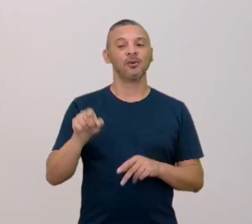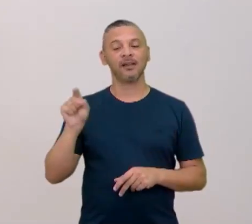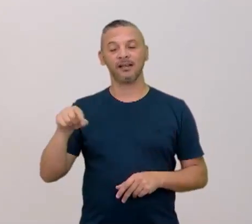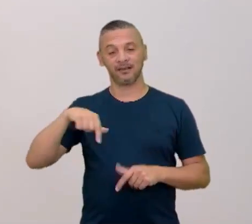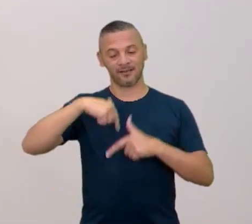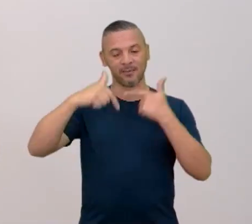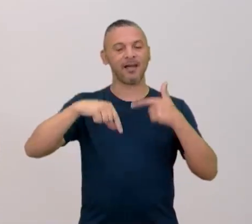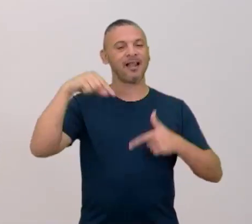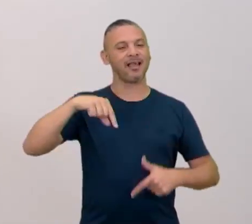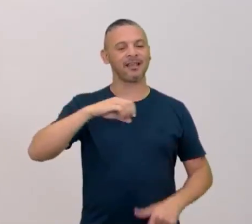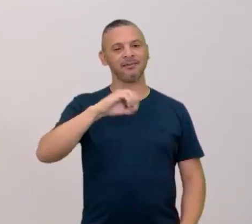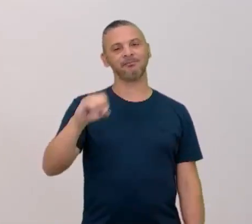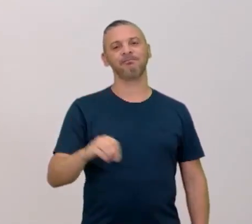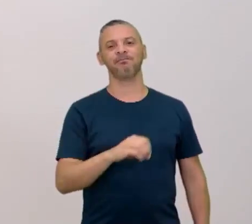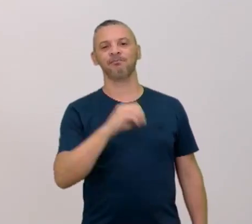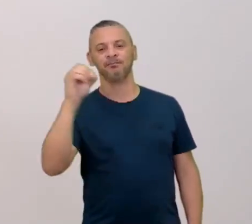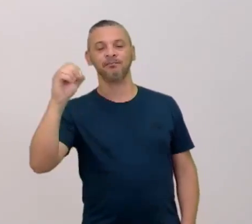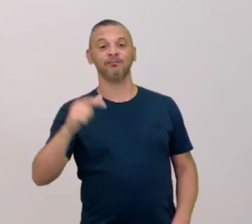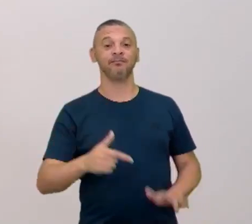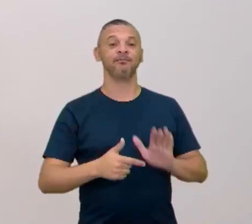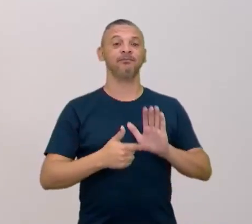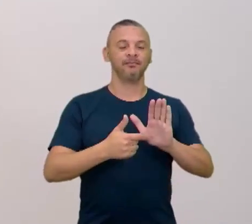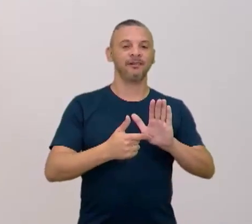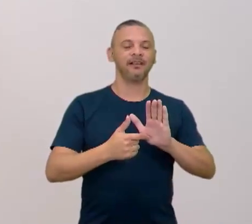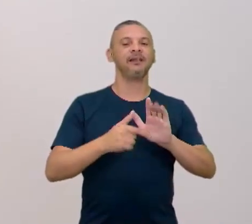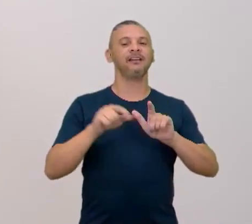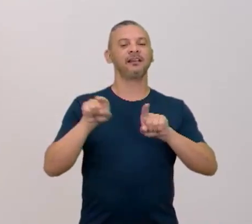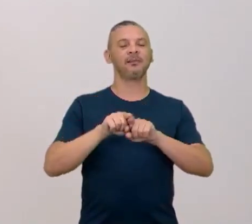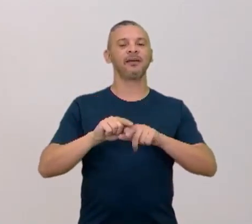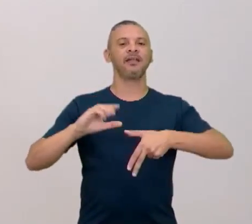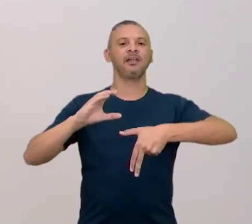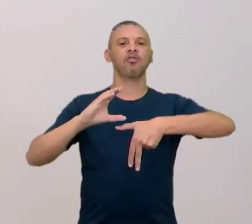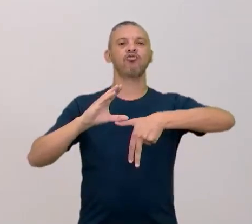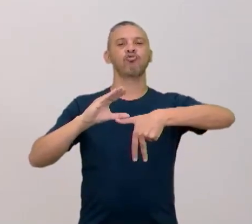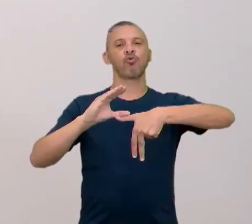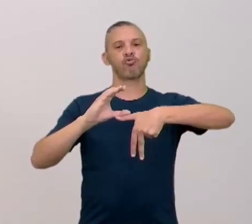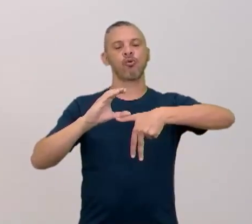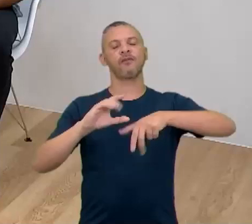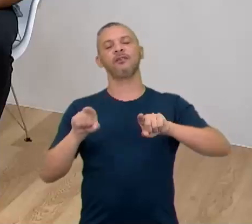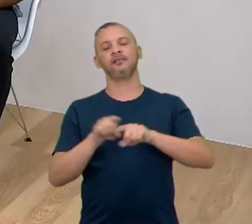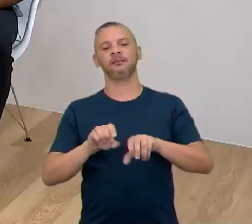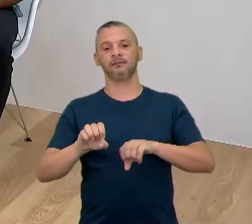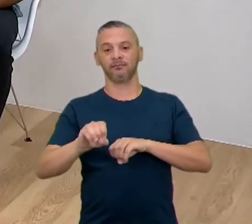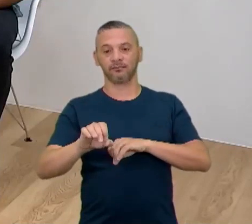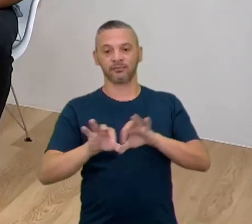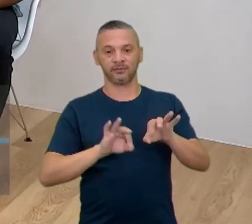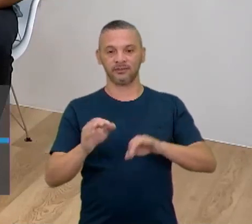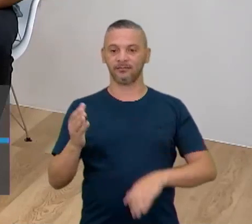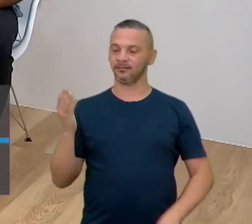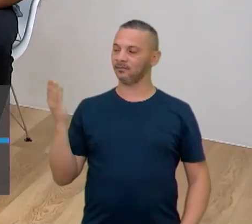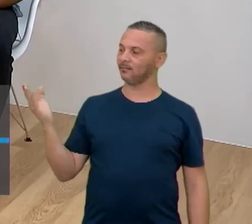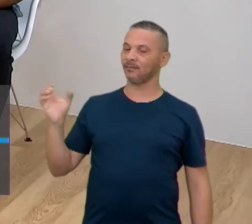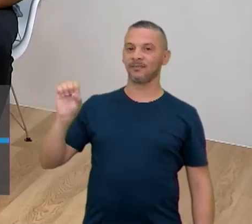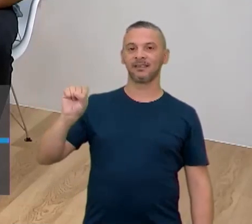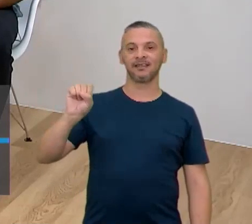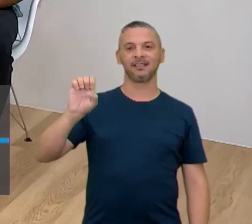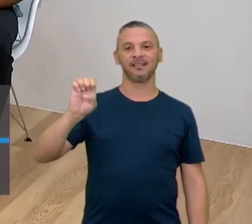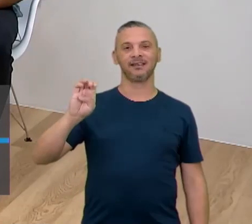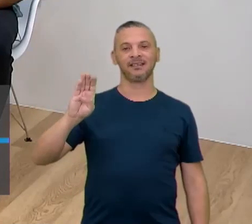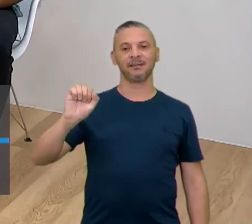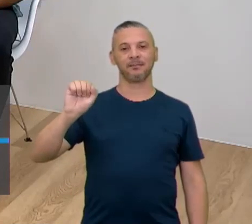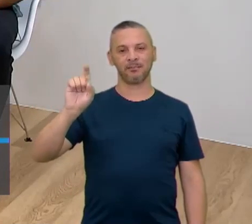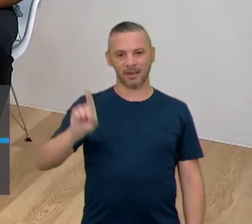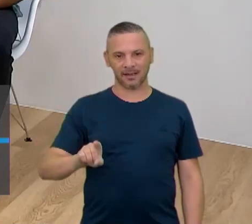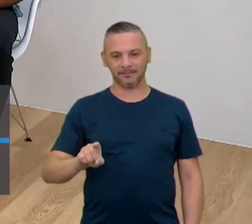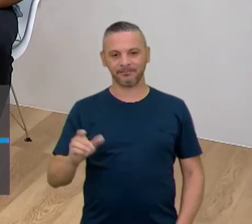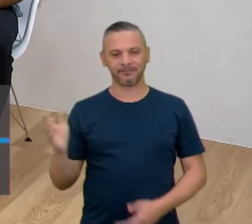no Centro de Mídias. Ele apresenta as aulas na TV Cultura para os anos iniciais, o professor Sebá Nunes. Professor Sebá, seja